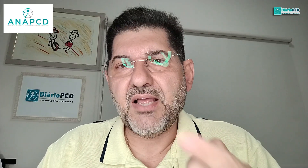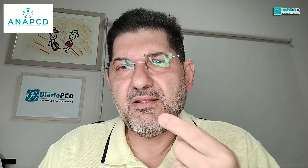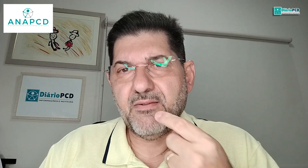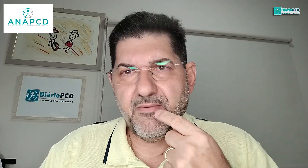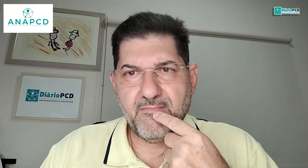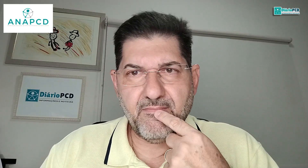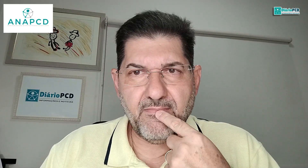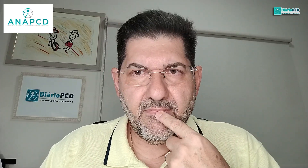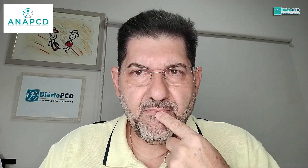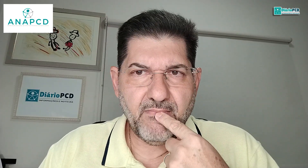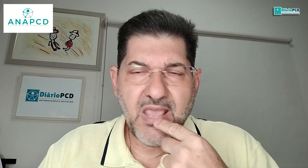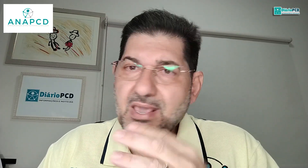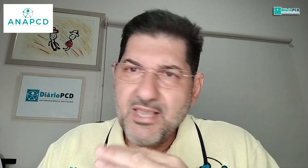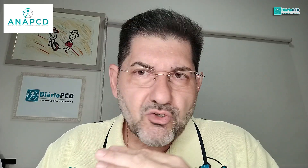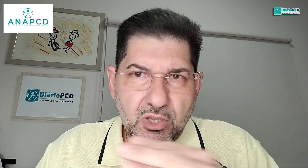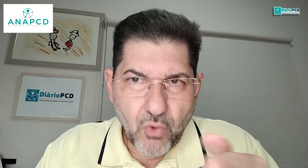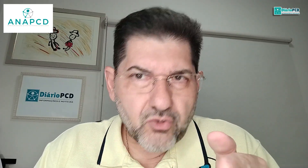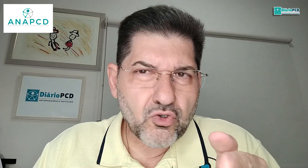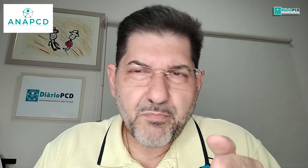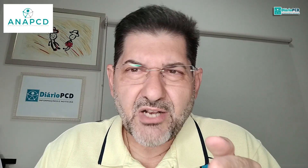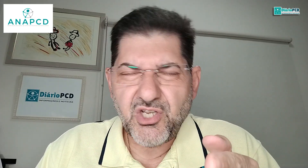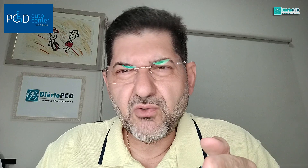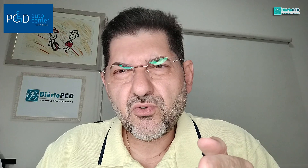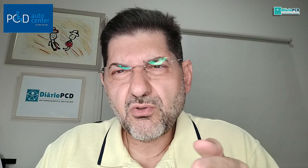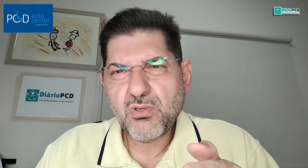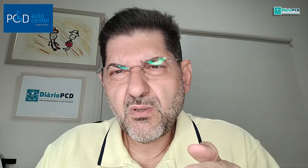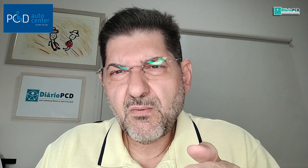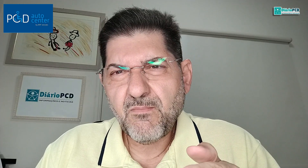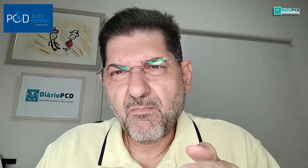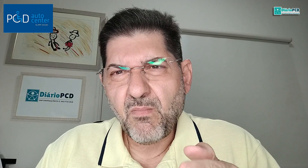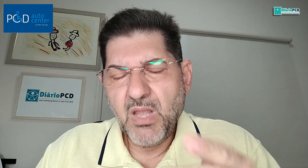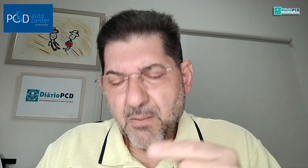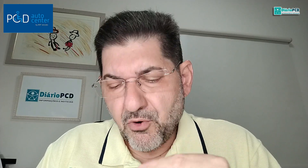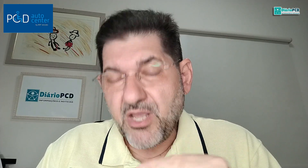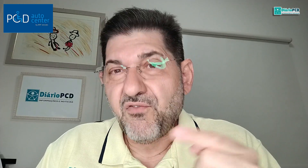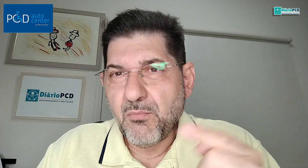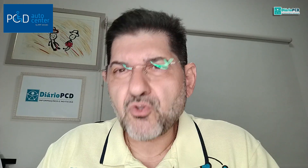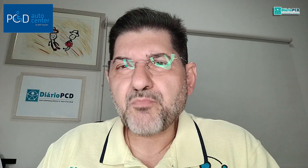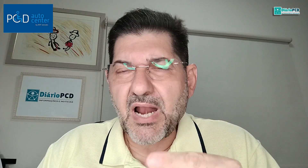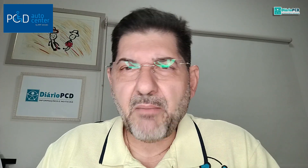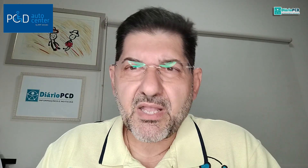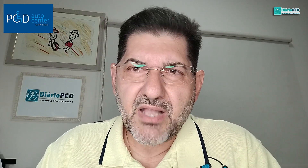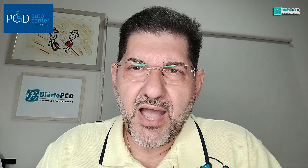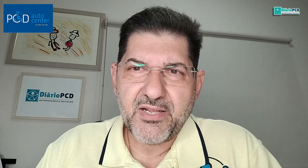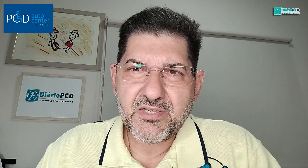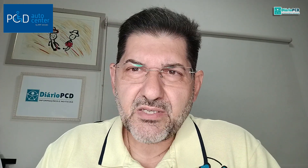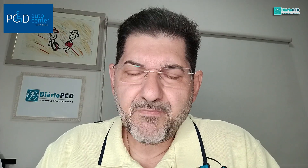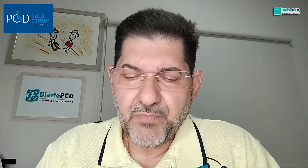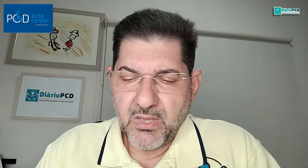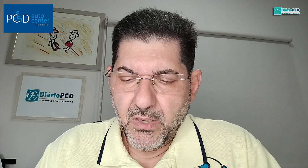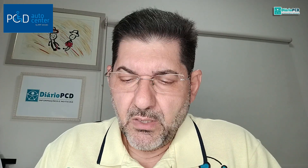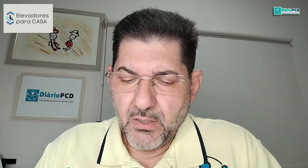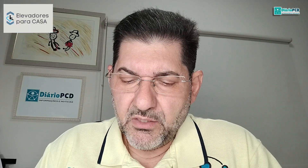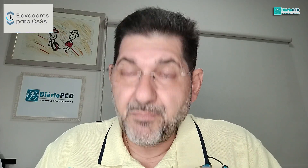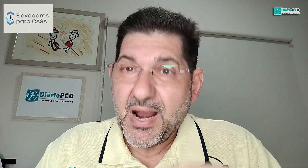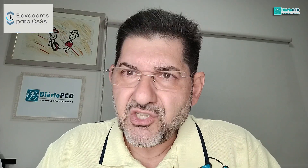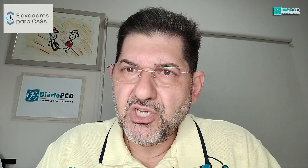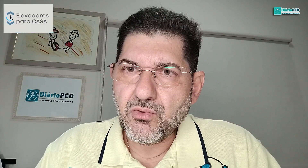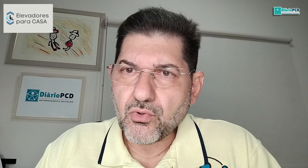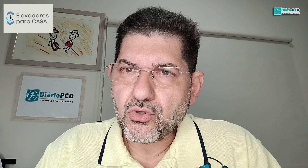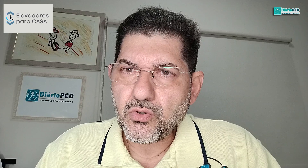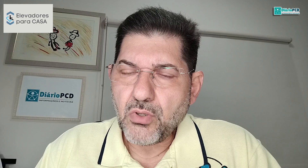líder fala. Isso em todos os partidos. Porque eu vi muitos parlamentares